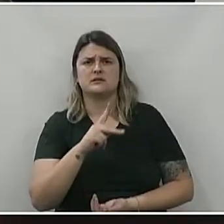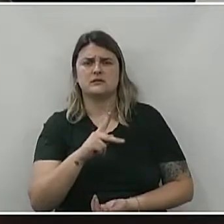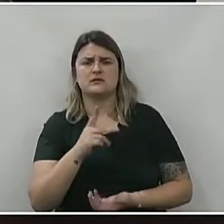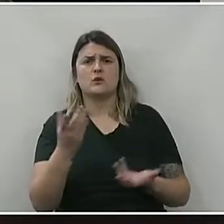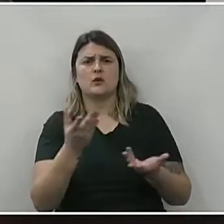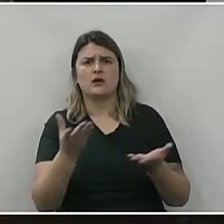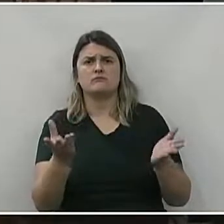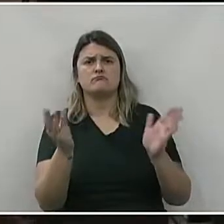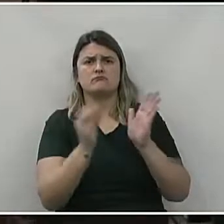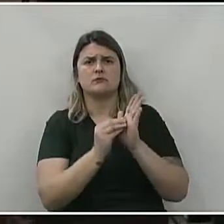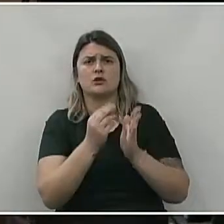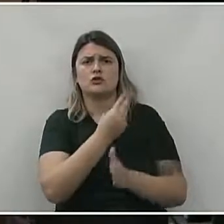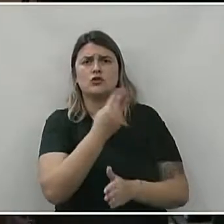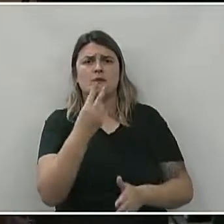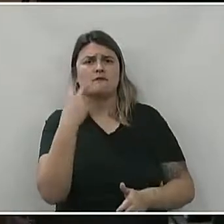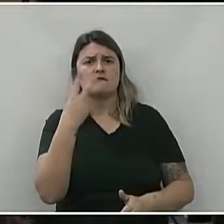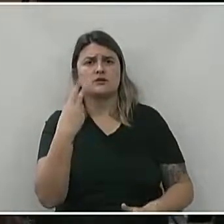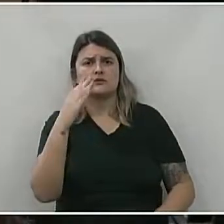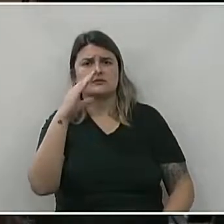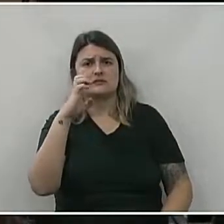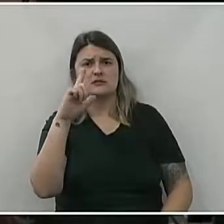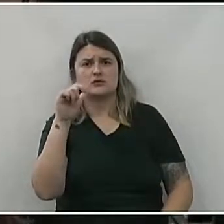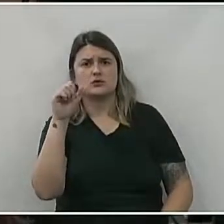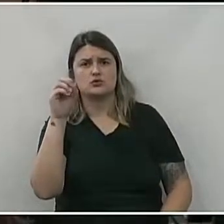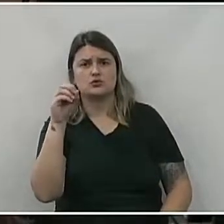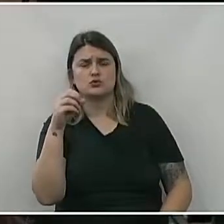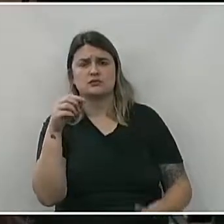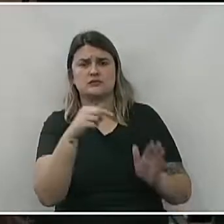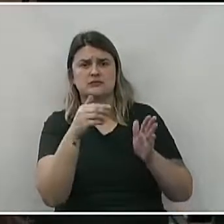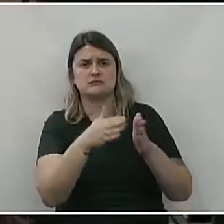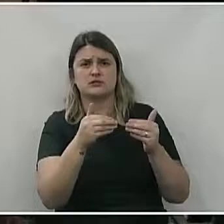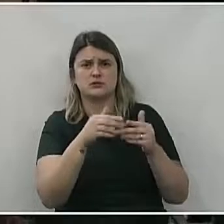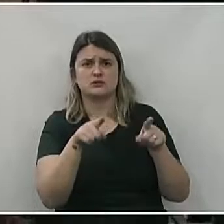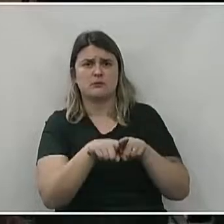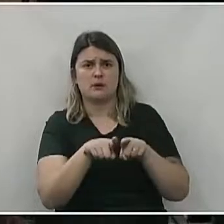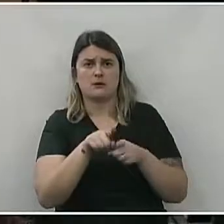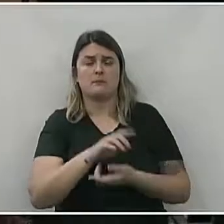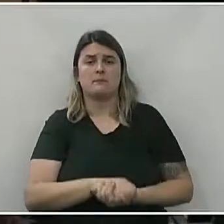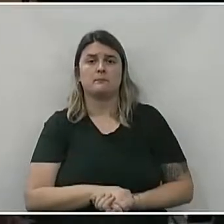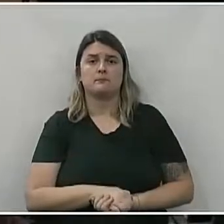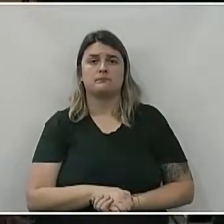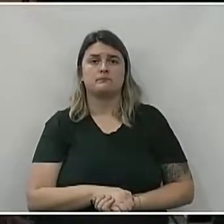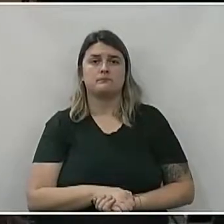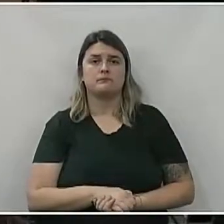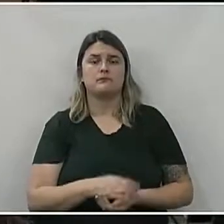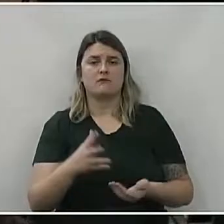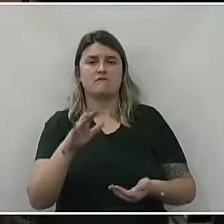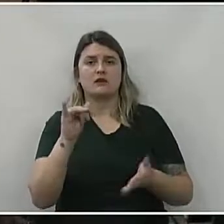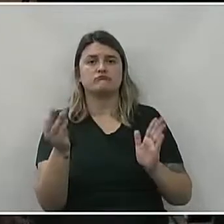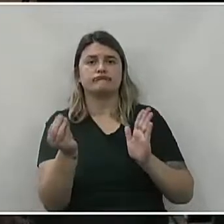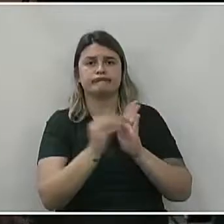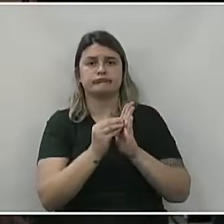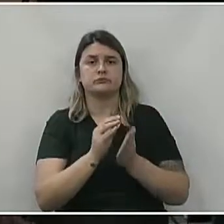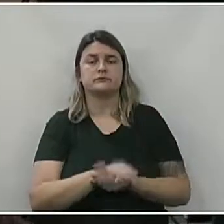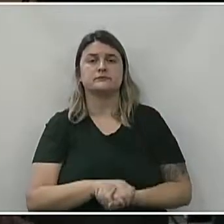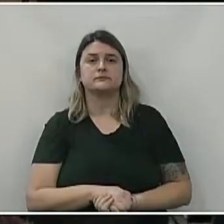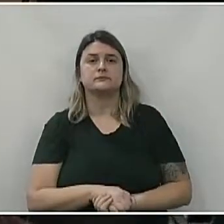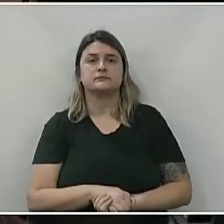fosse colocado o nome do vereador Celso Rocha nesse requerimento também. Será adicionado.